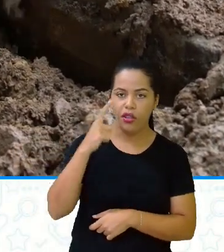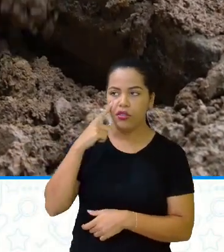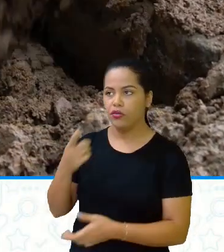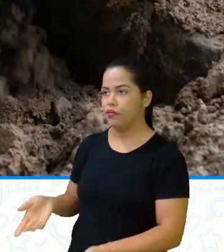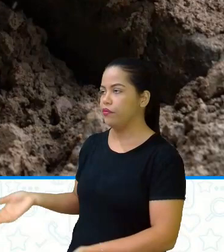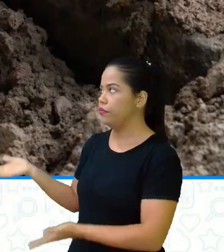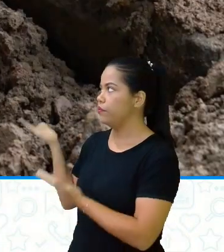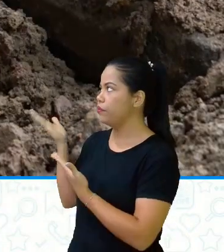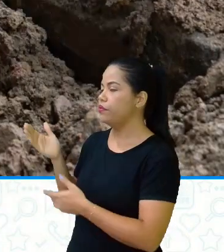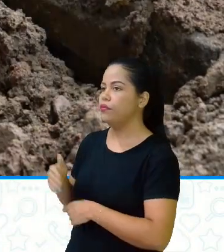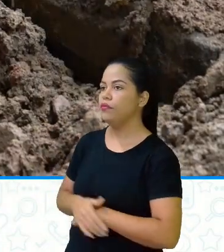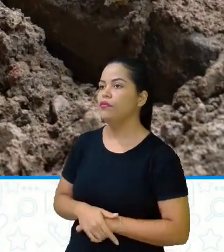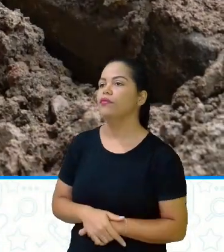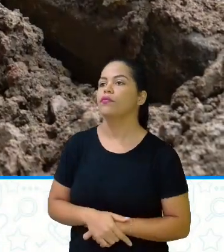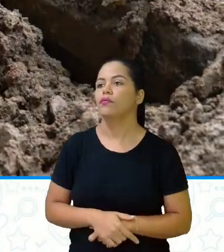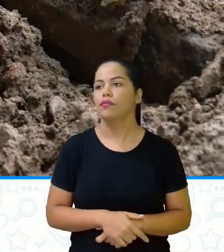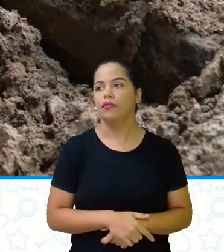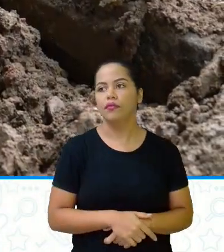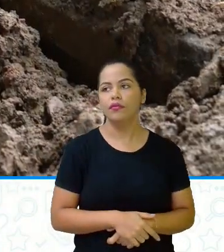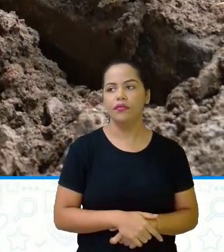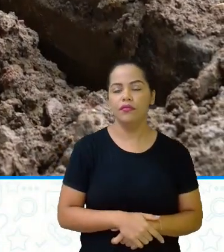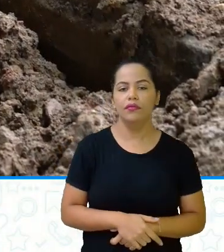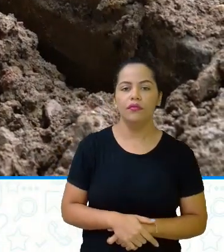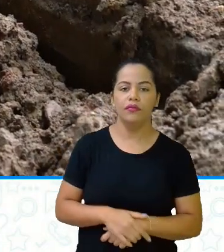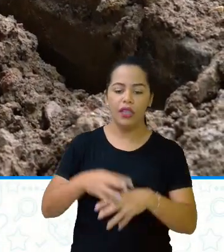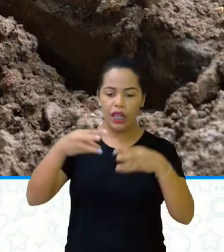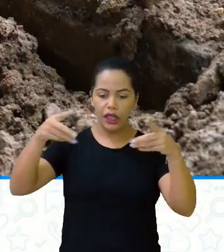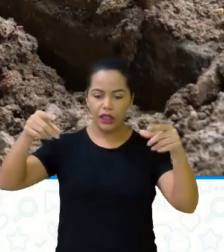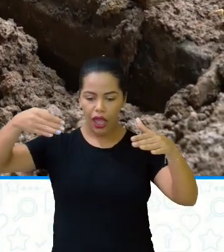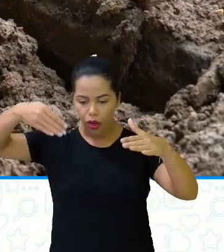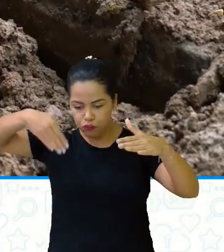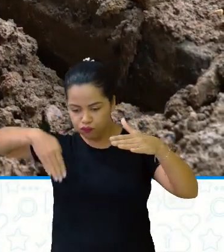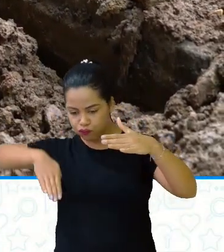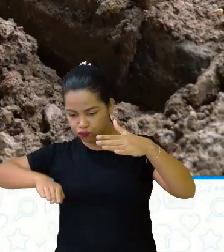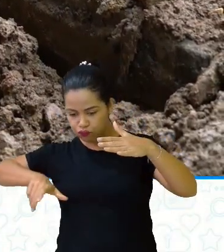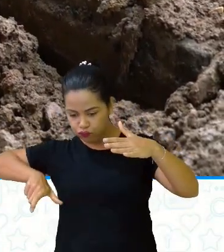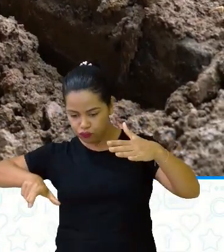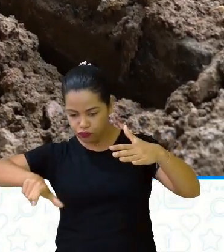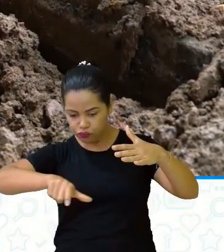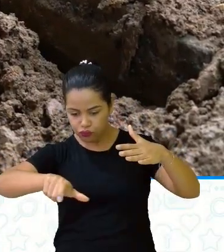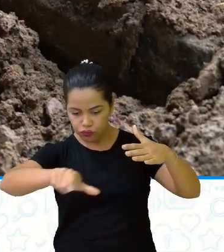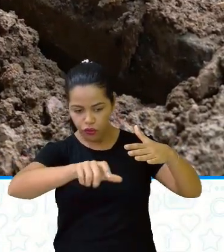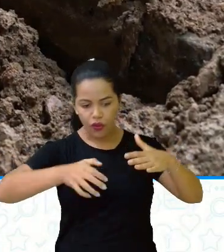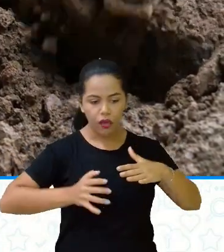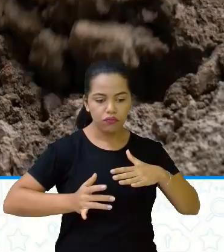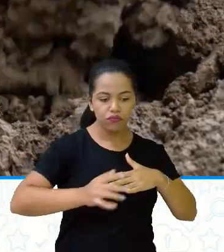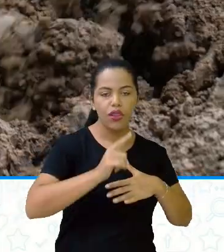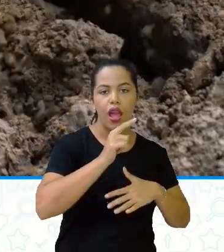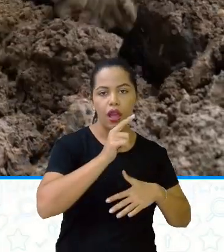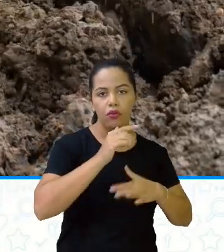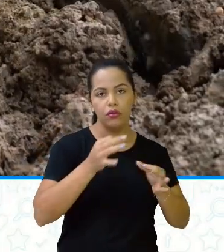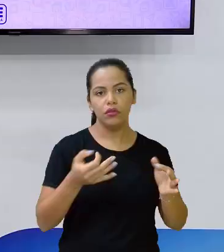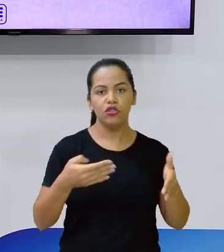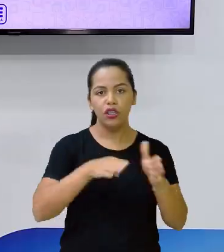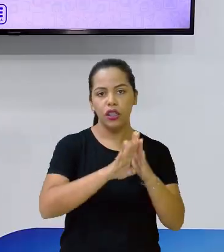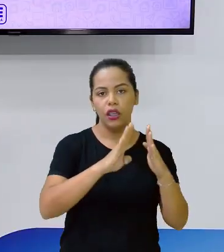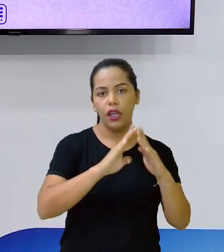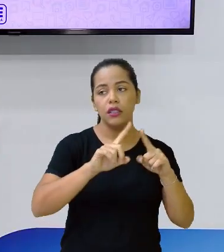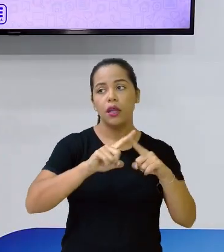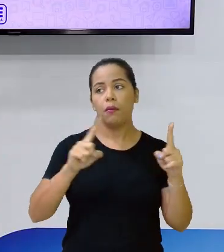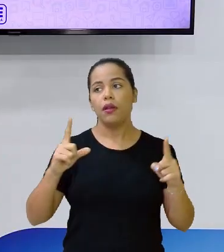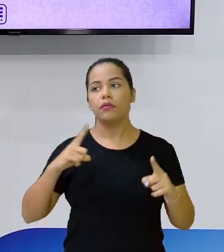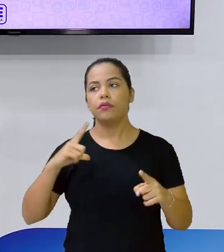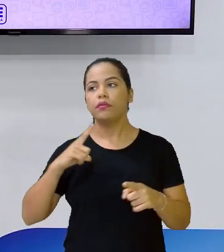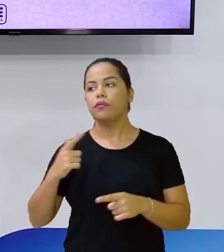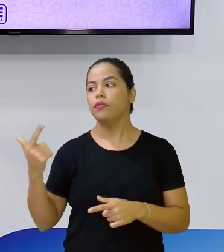encanamento que fica debaixo da terra, aonde a água vai e chega nas nossas casas. Mas tem locais que a água chega através do quê?